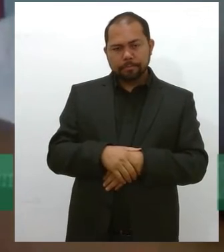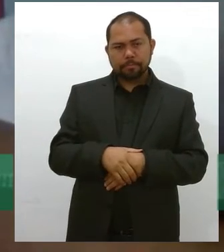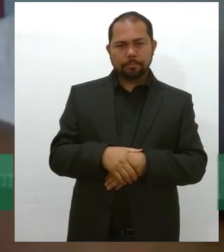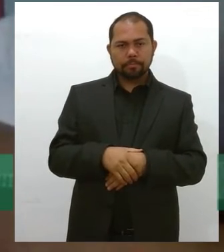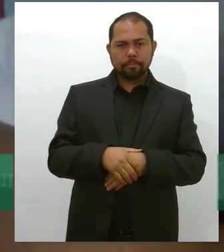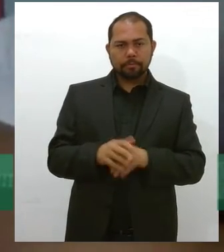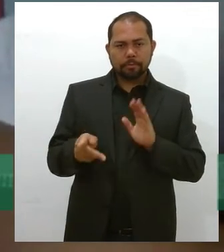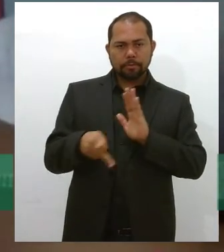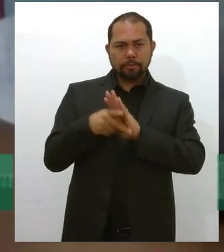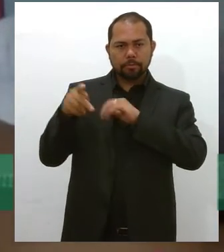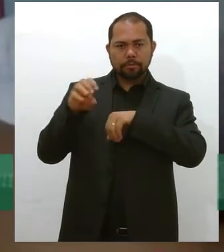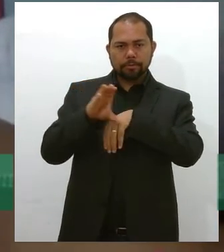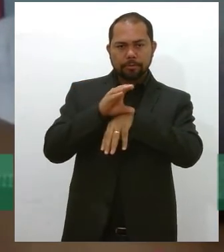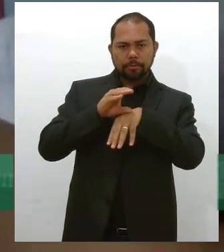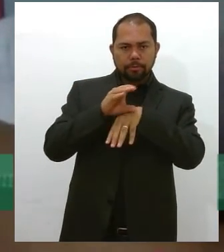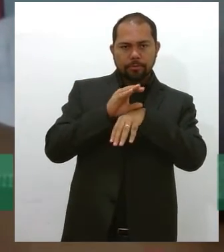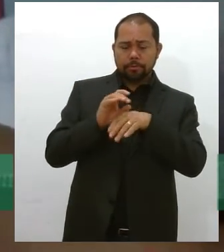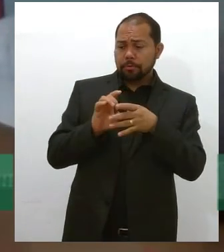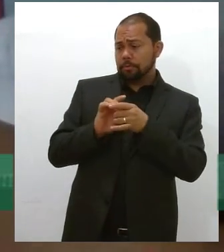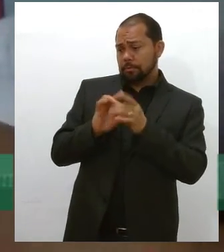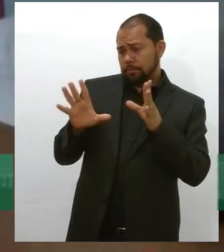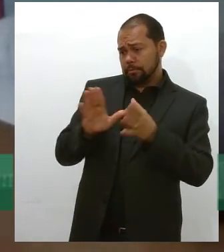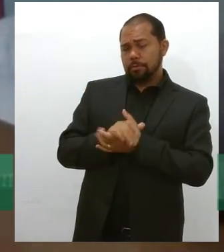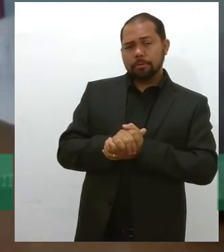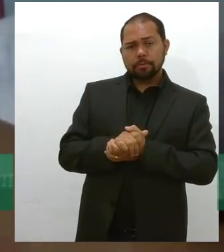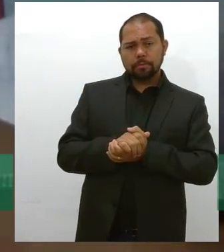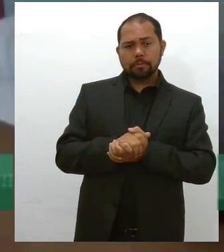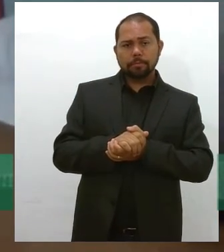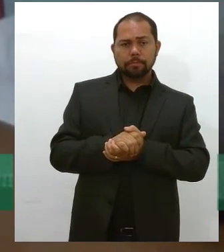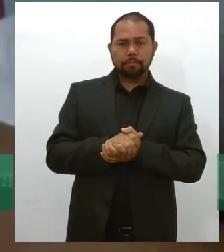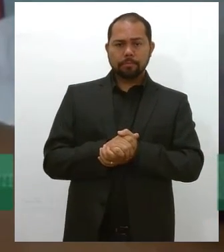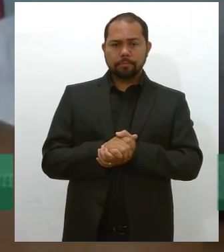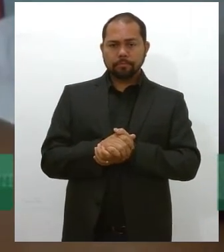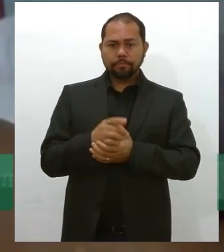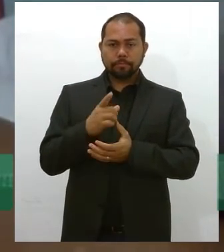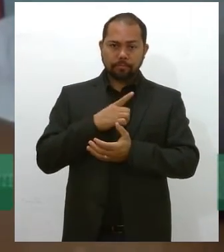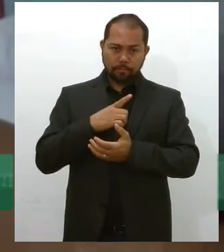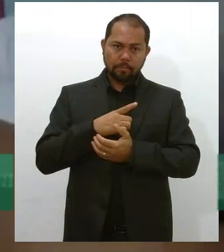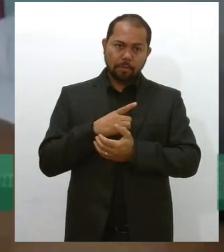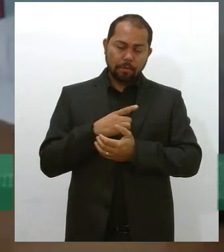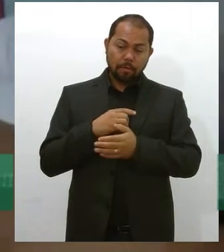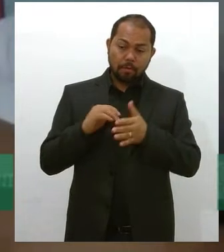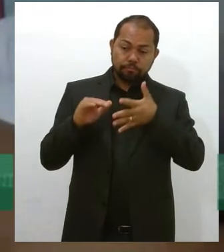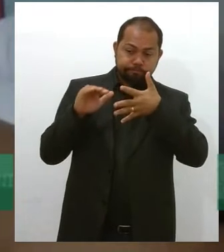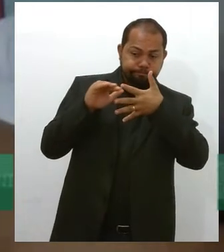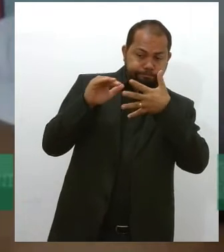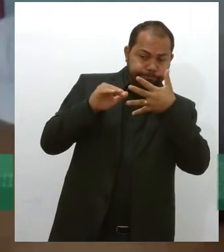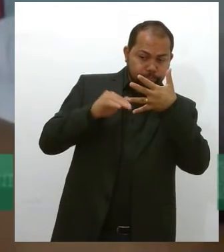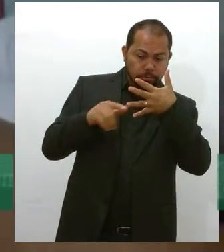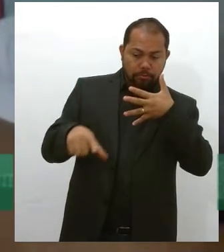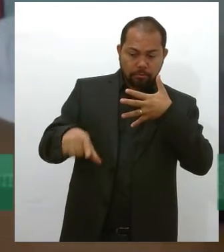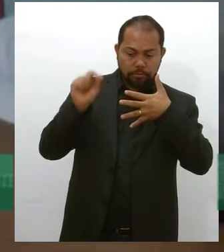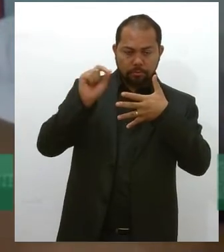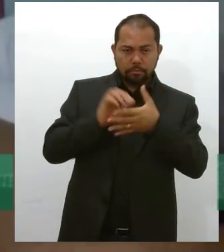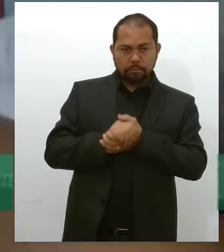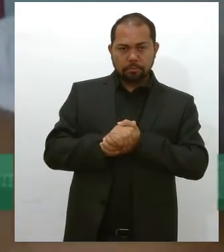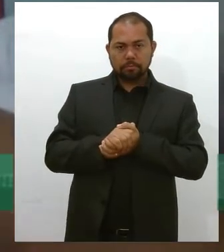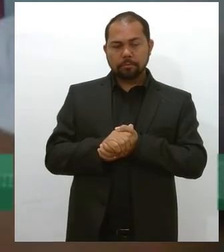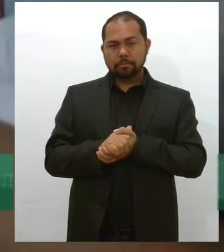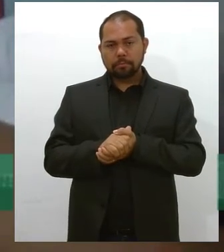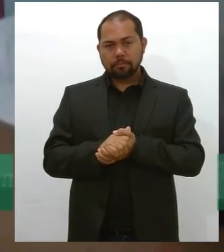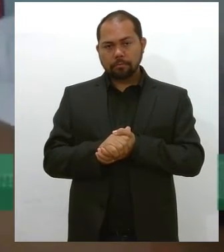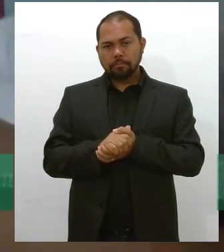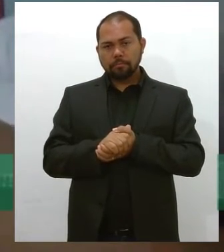vai permitir que exista um nível de decisões que está a cargo, né,